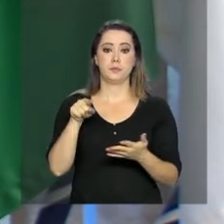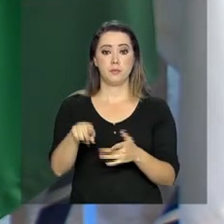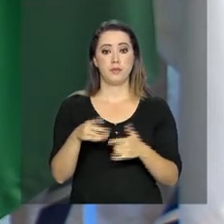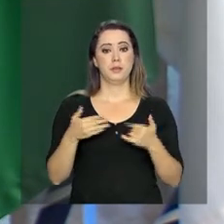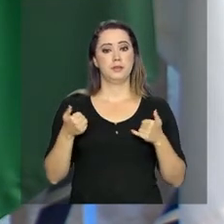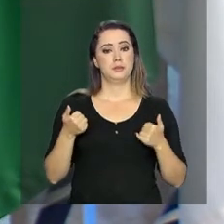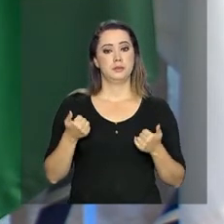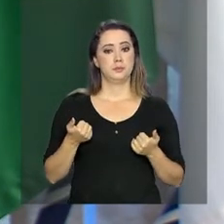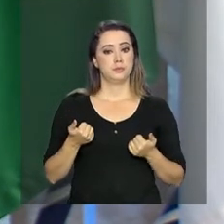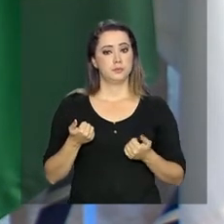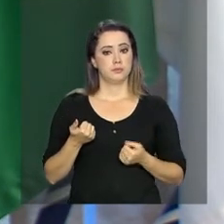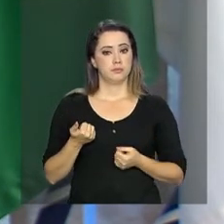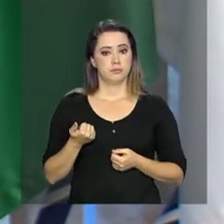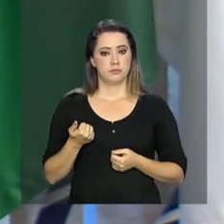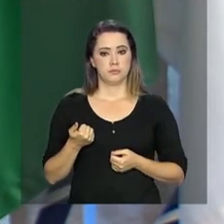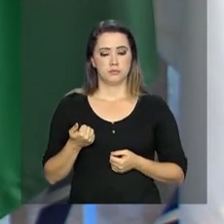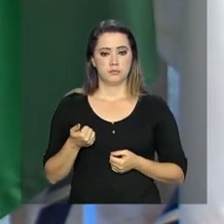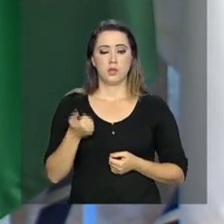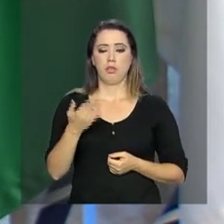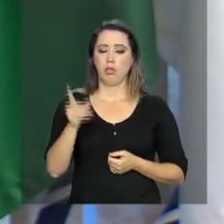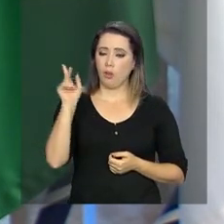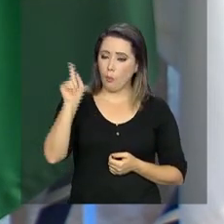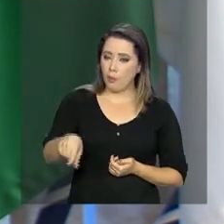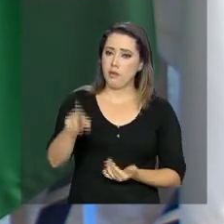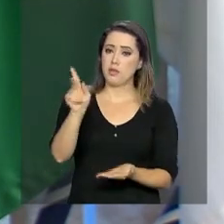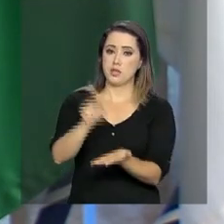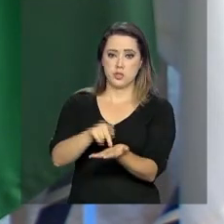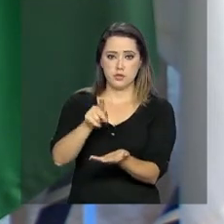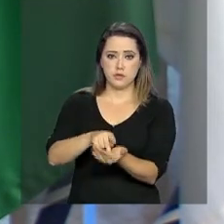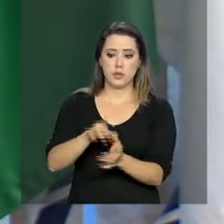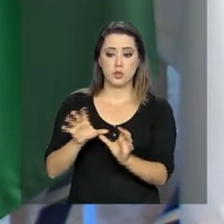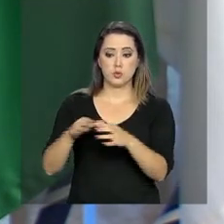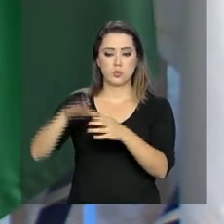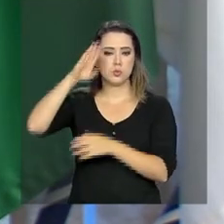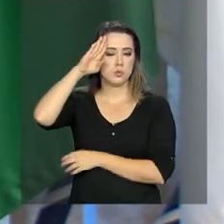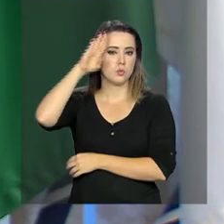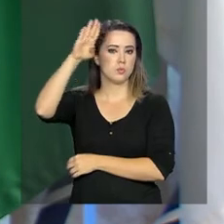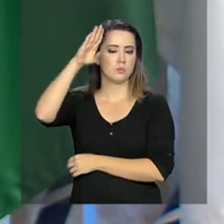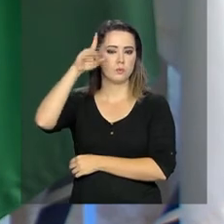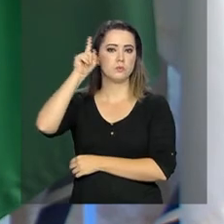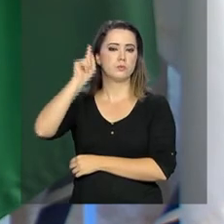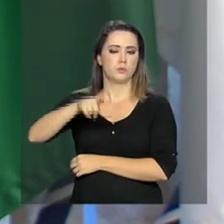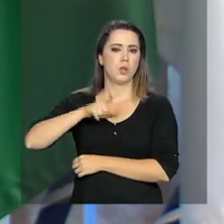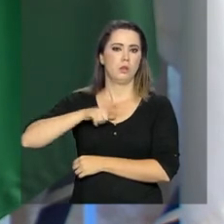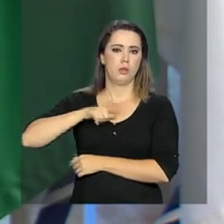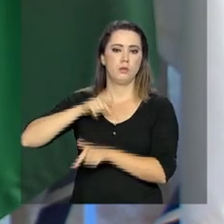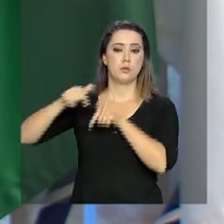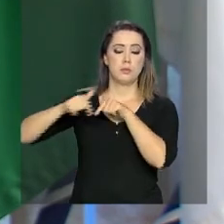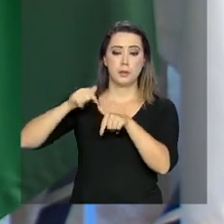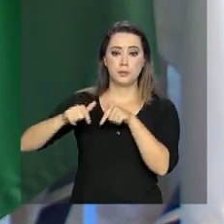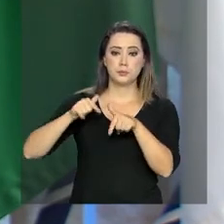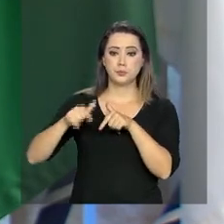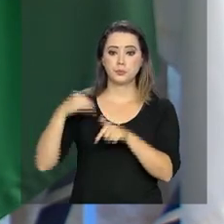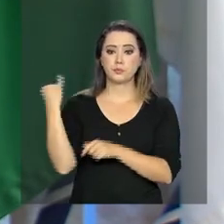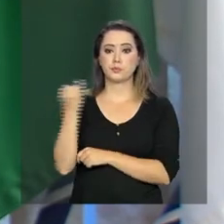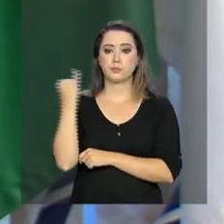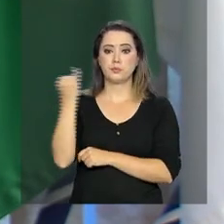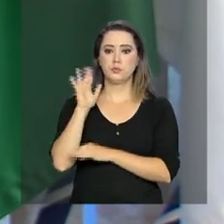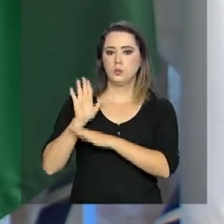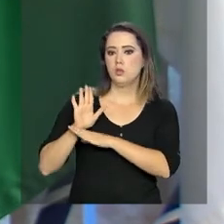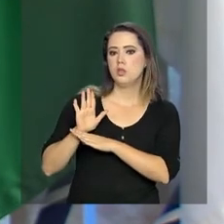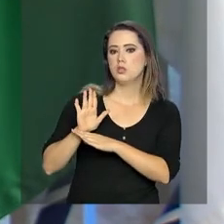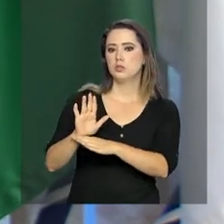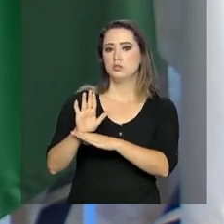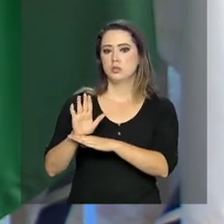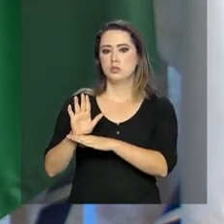mote né então realmente os militares têm esse papel de ajudar nessa